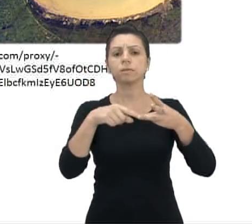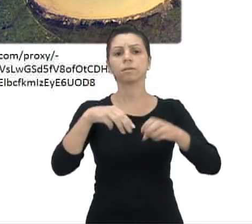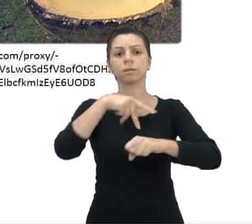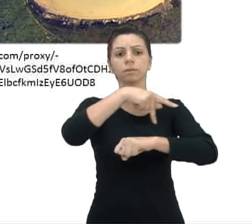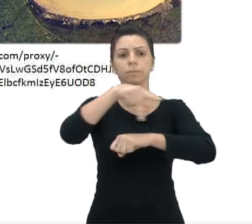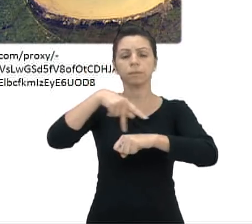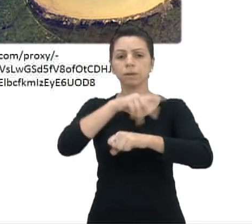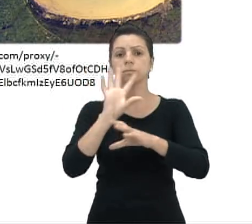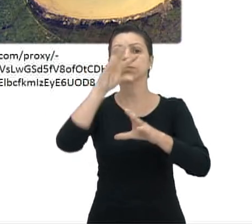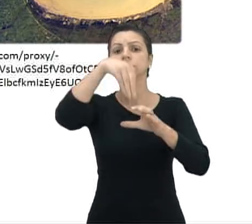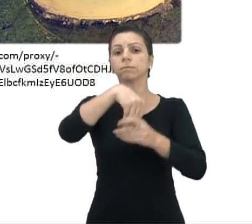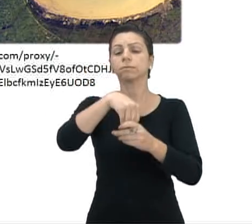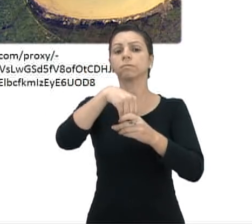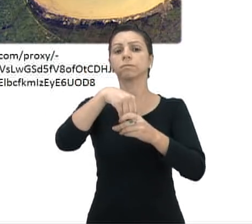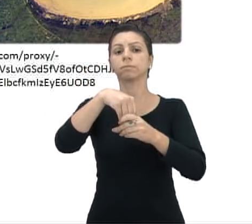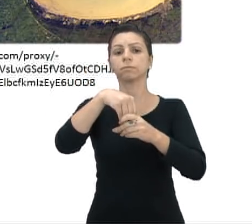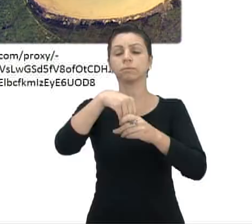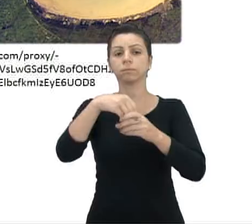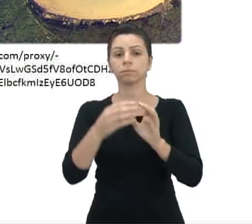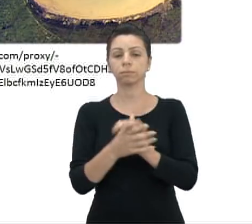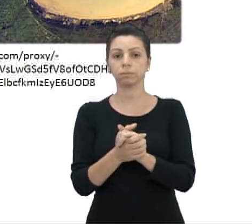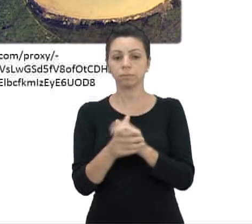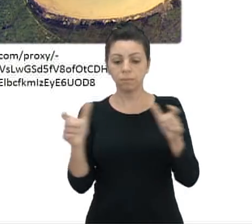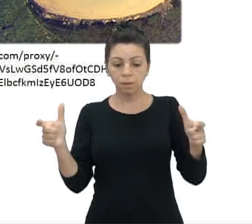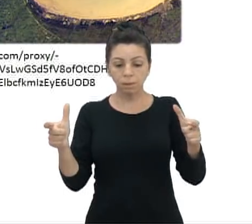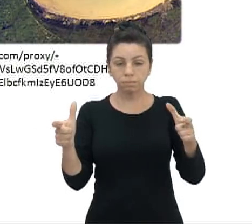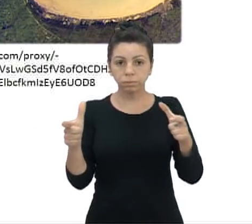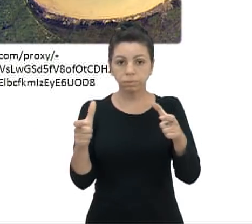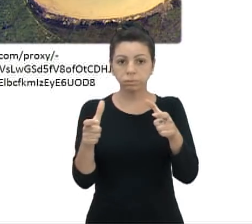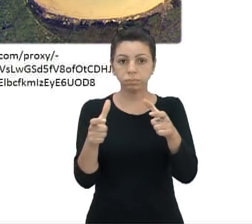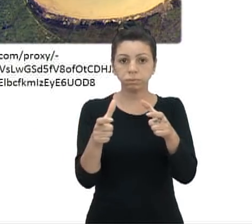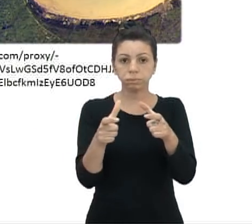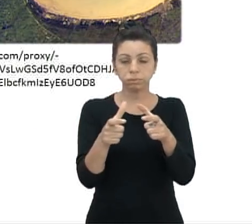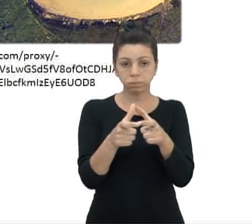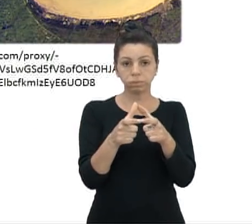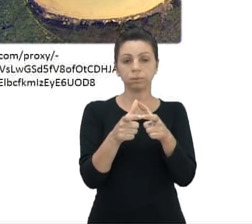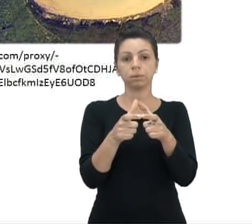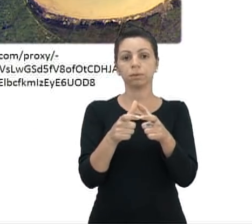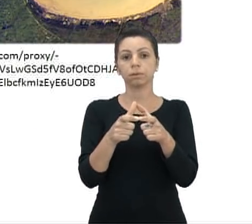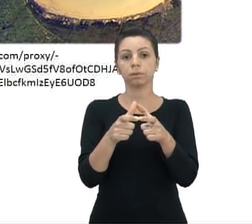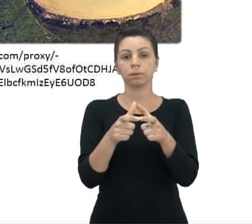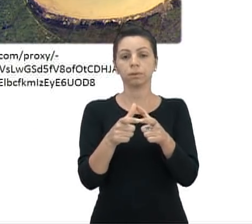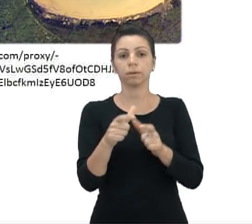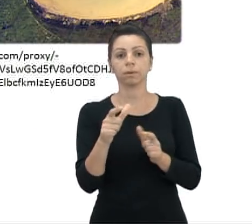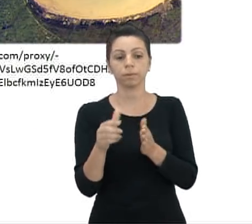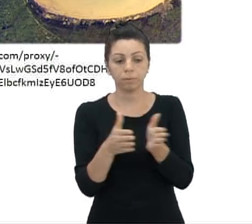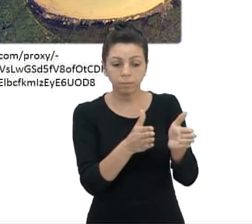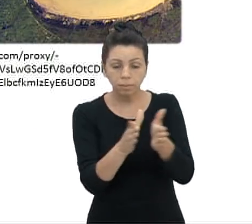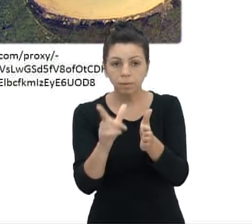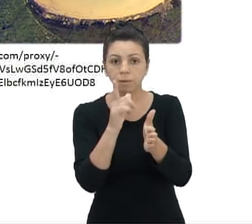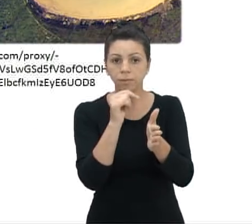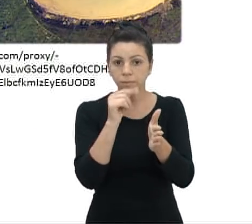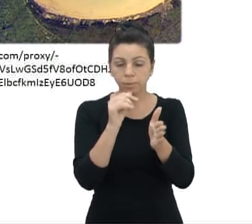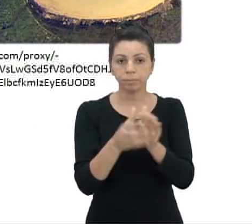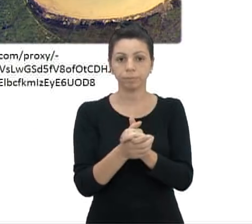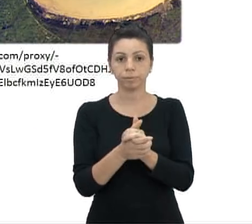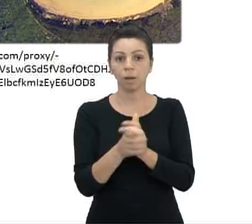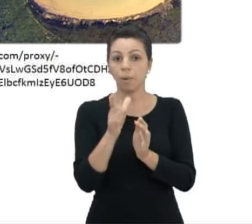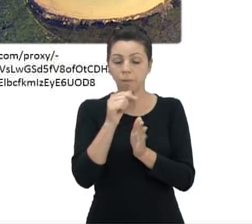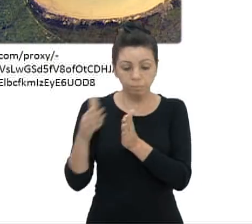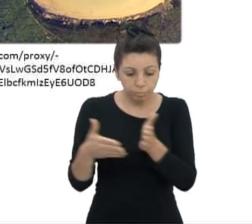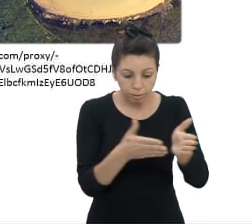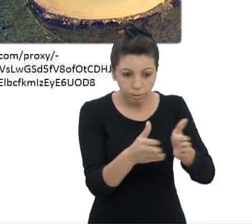estão inseridos dentro da macrobacia hidrográfica do Rio da Prata. Então nós temos ali o Rio da Prata, que é o principal